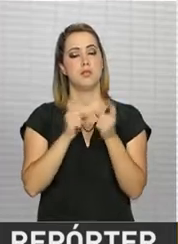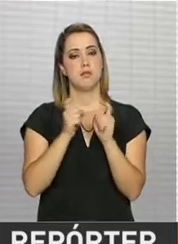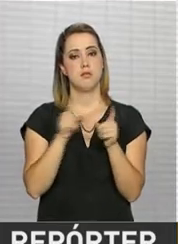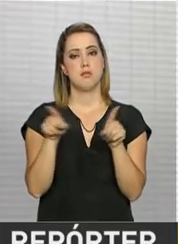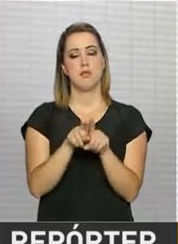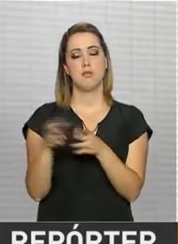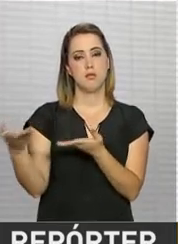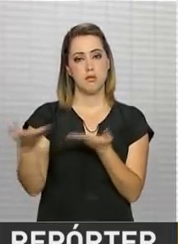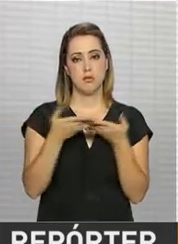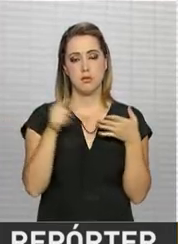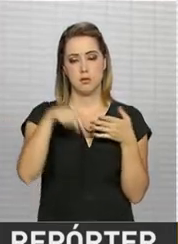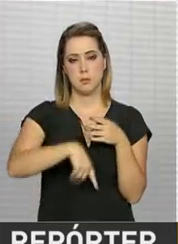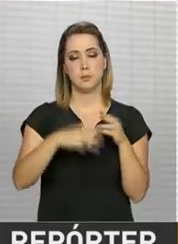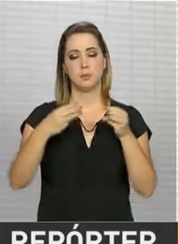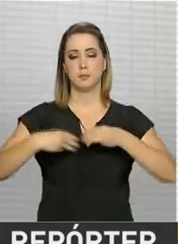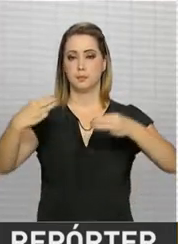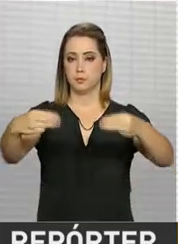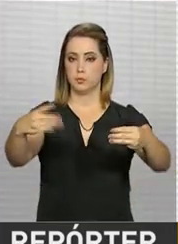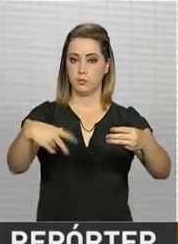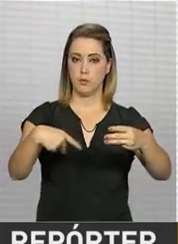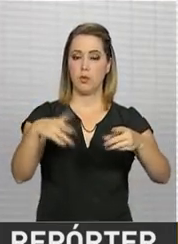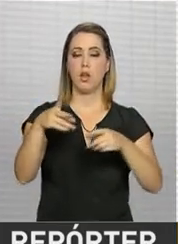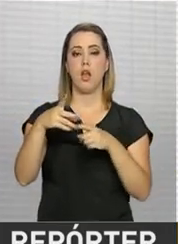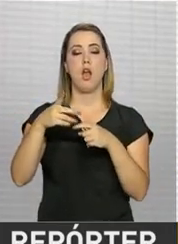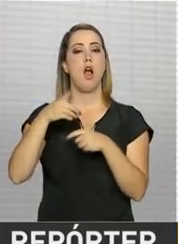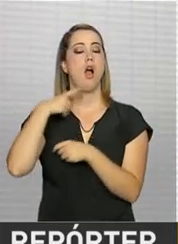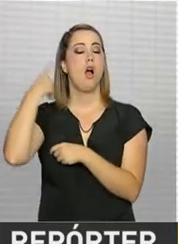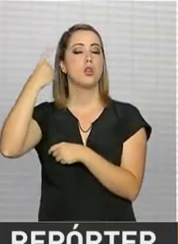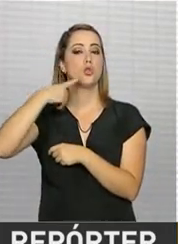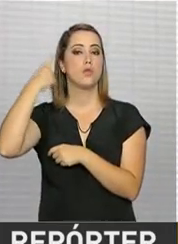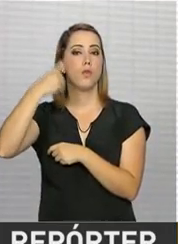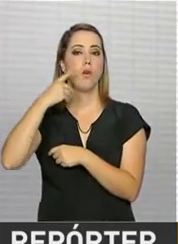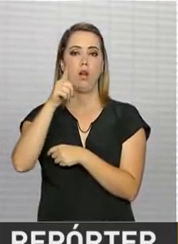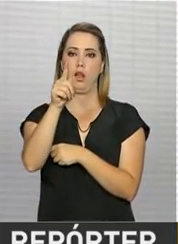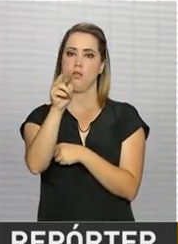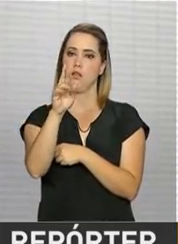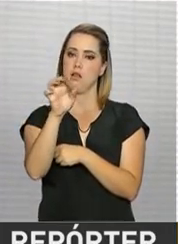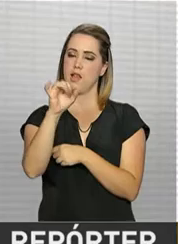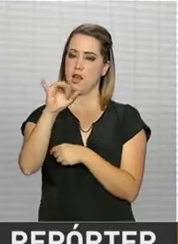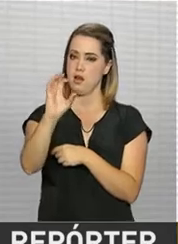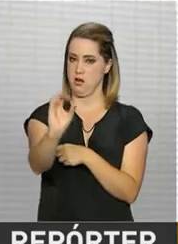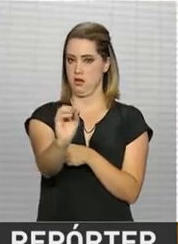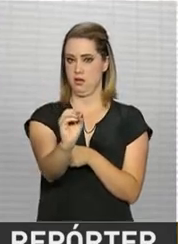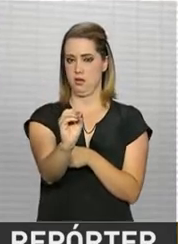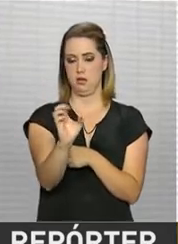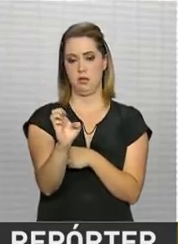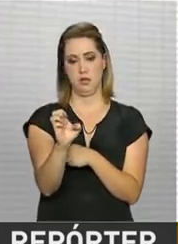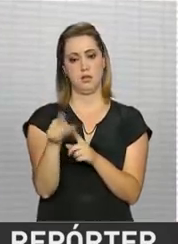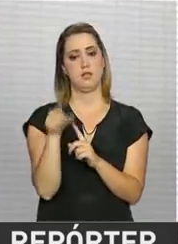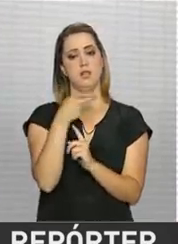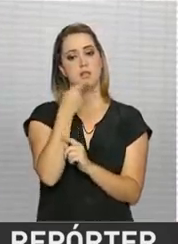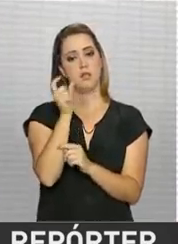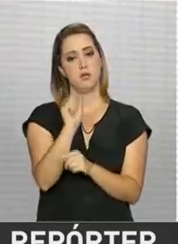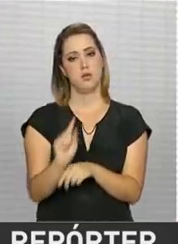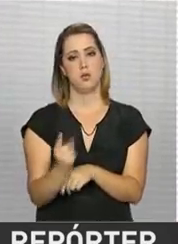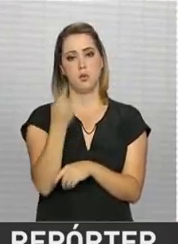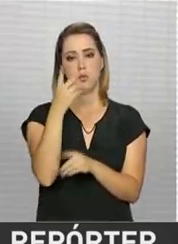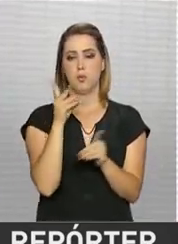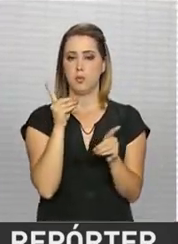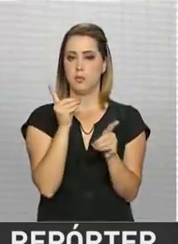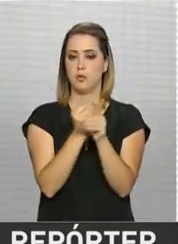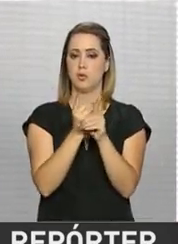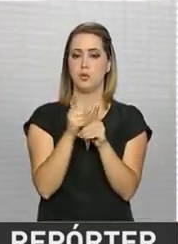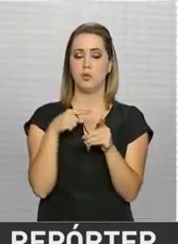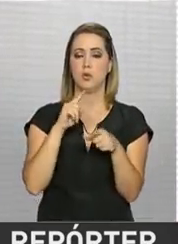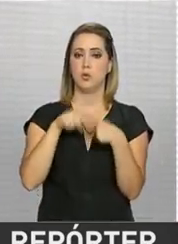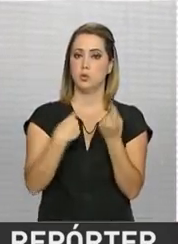pouco aqui no Ministério da Fazenda a advogada-geral da União, Gleice Mendonça. Esse é o primeiro compromisso oficial